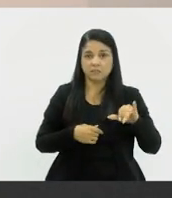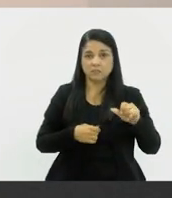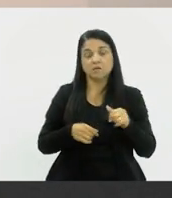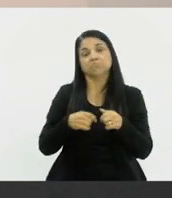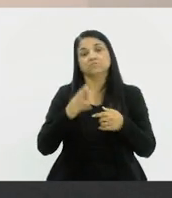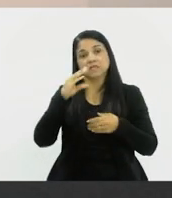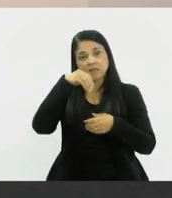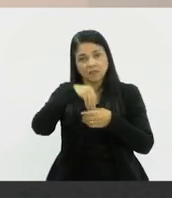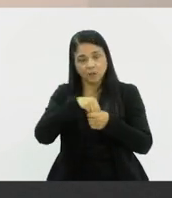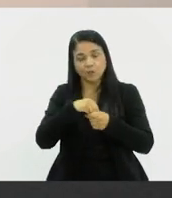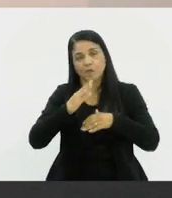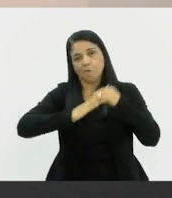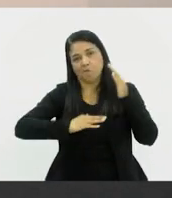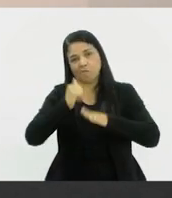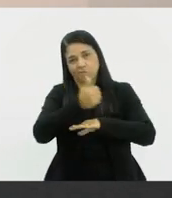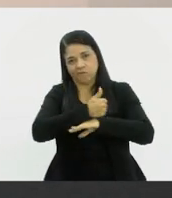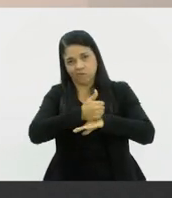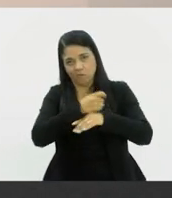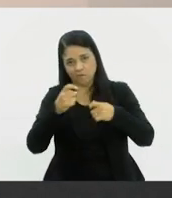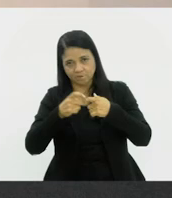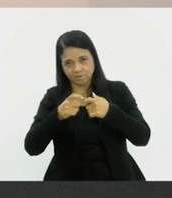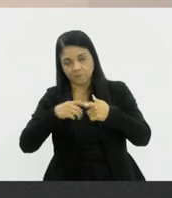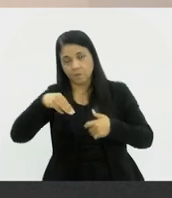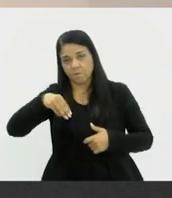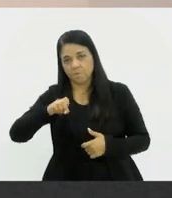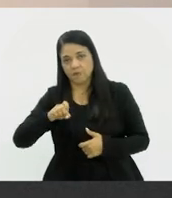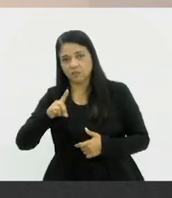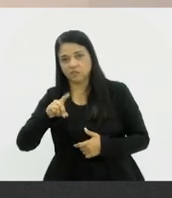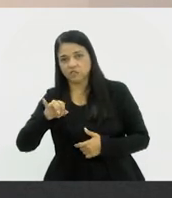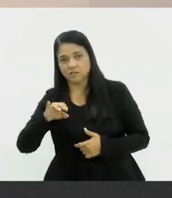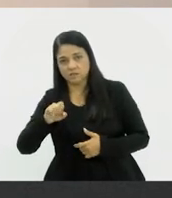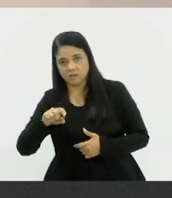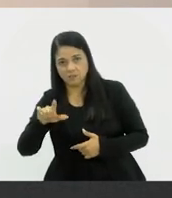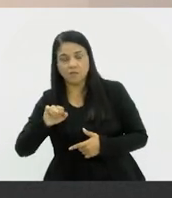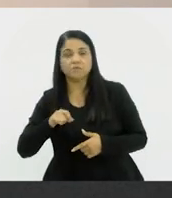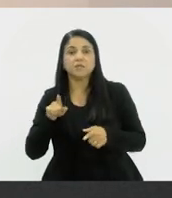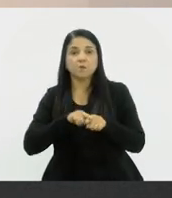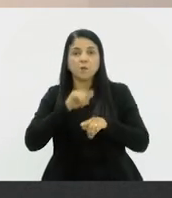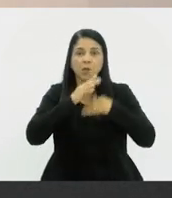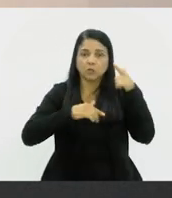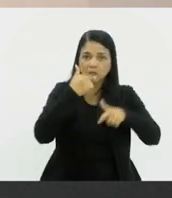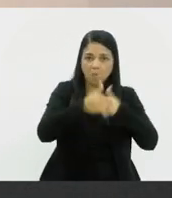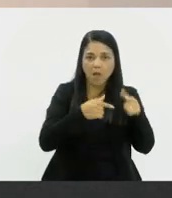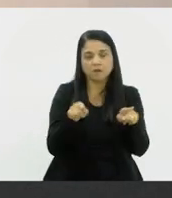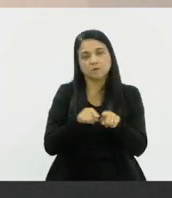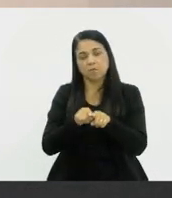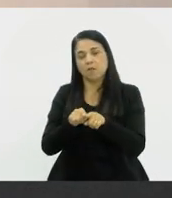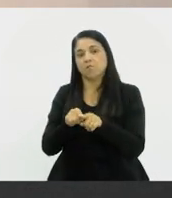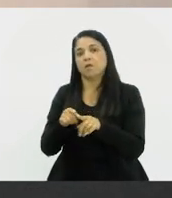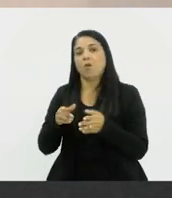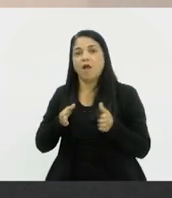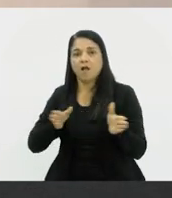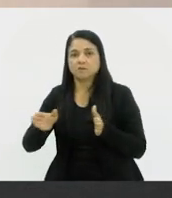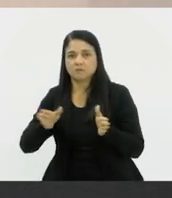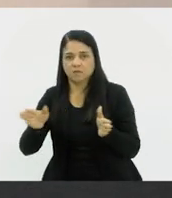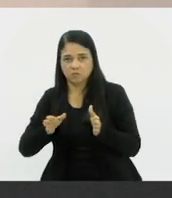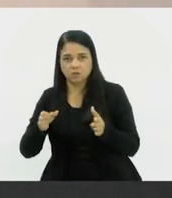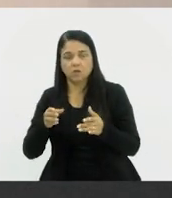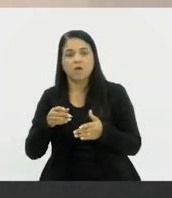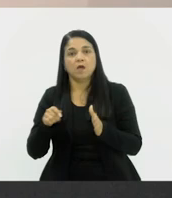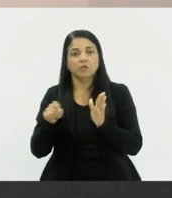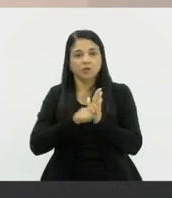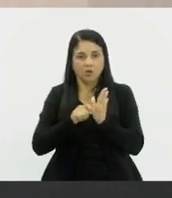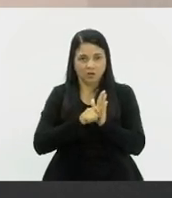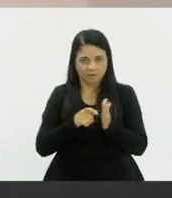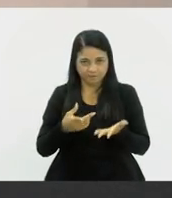trabalhos e acesso a determinadas drogas então assim o usuário ele não